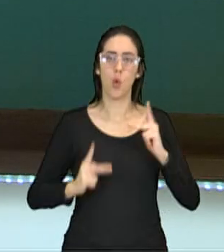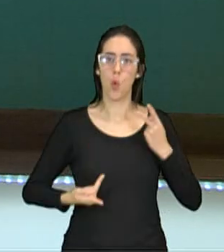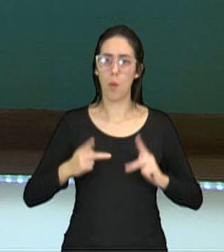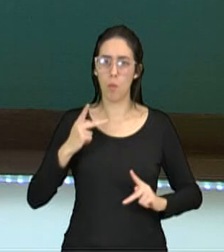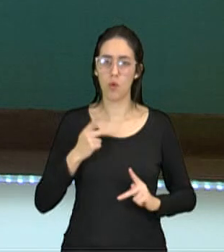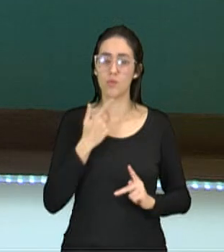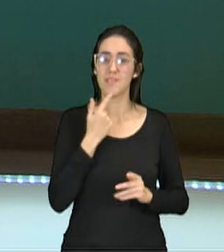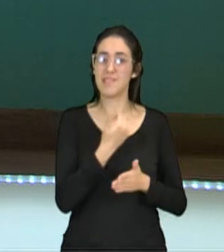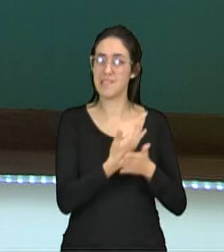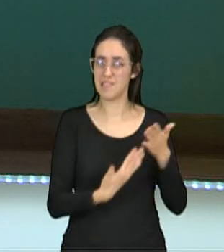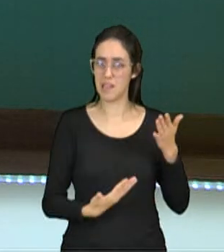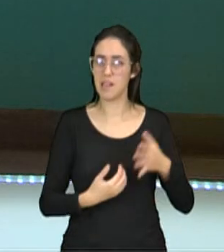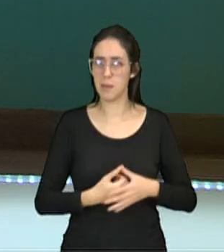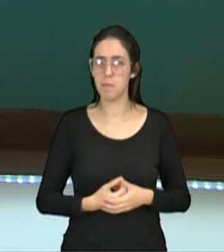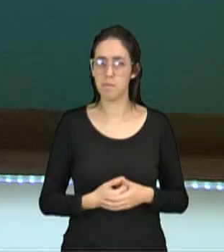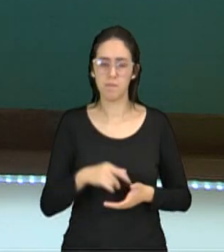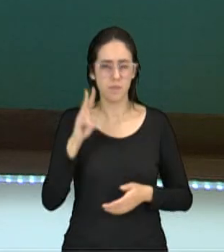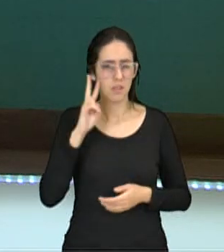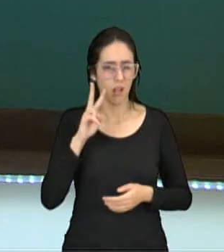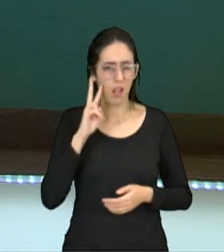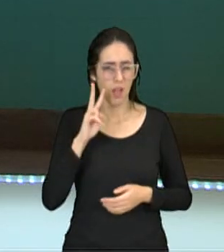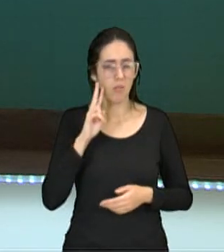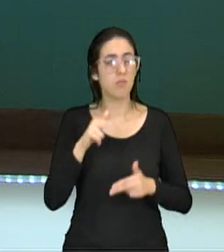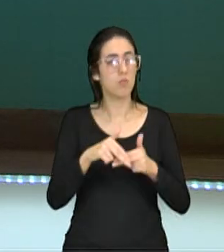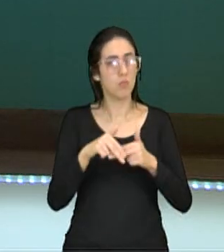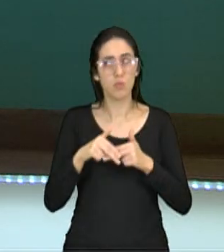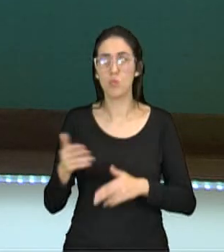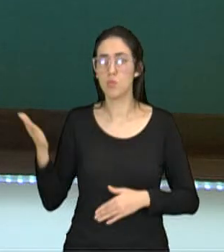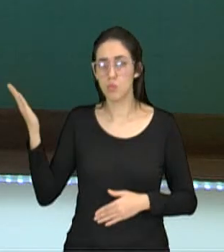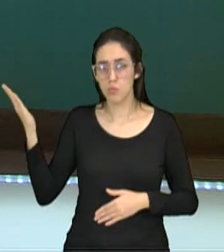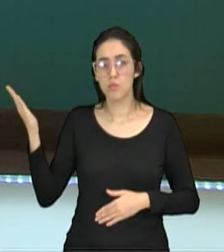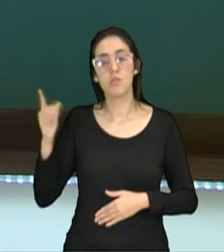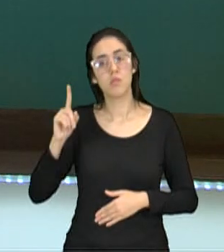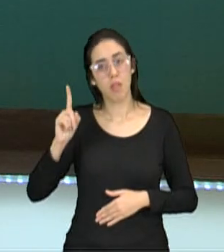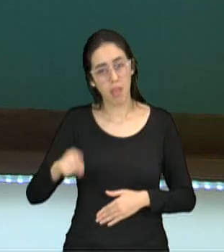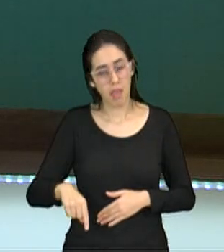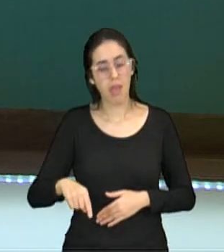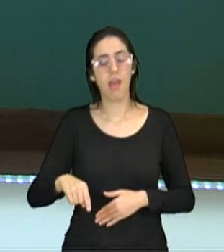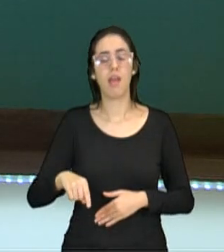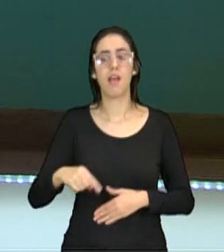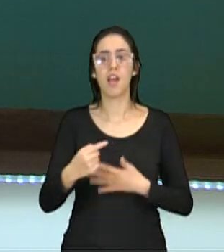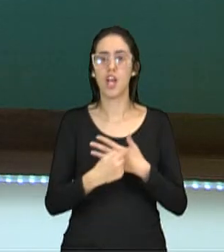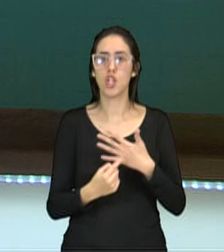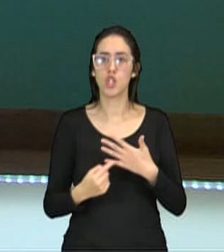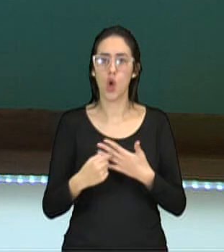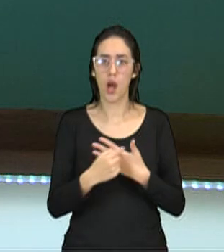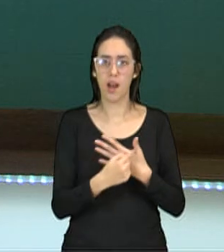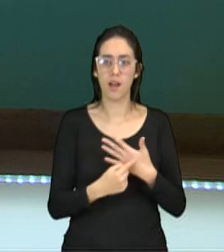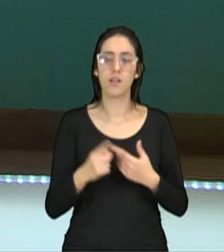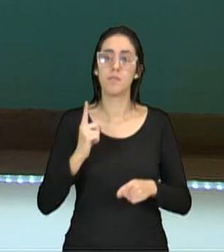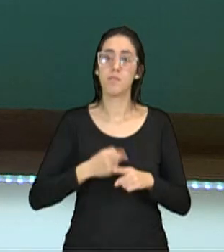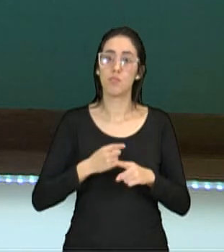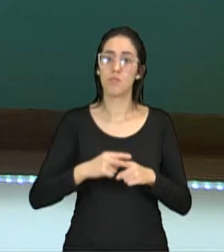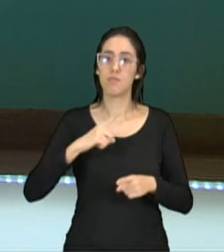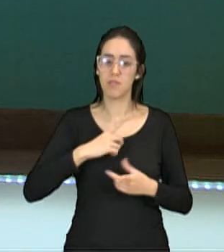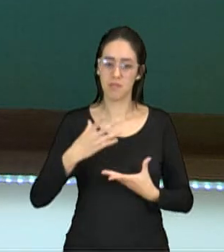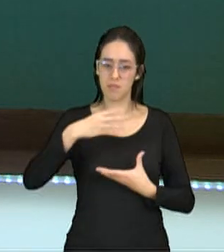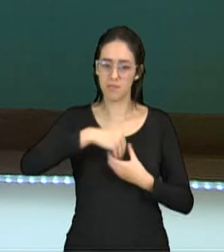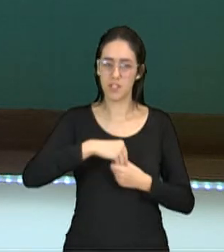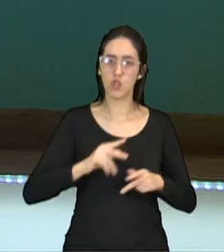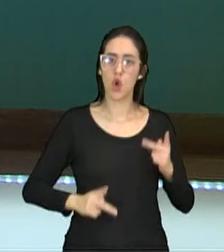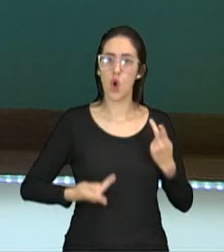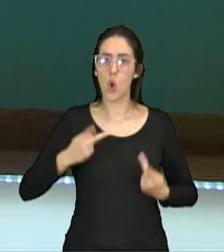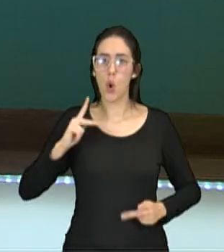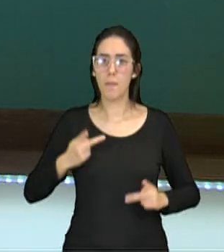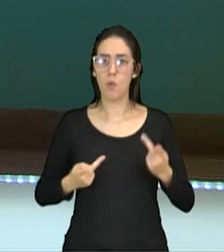nosso sangue. Lembra que é por isso que a gente chama elas de endócrinas, tá? Porque elas lançam os hormônios dentro do